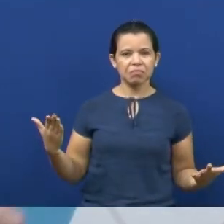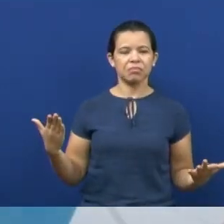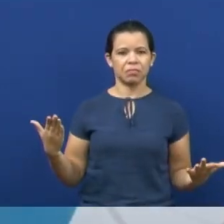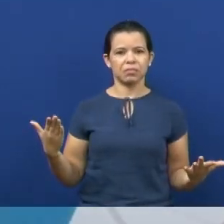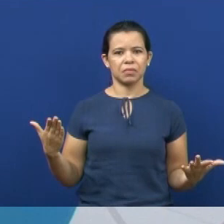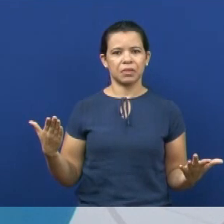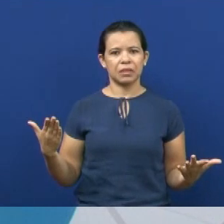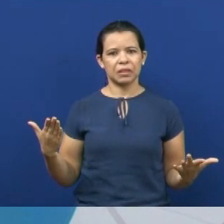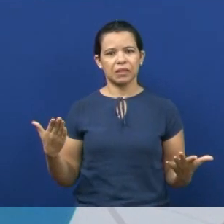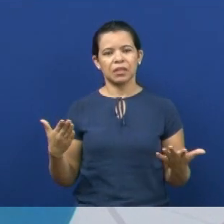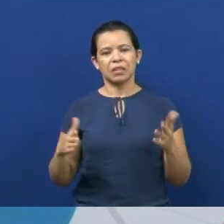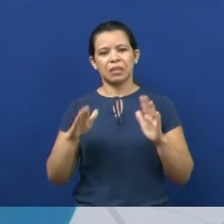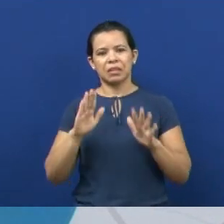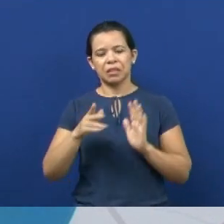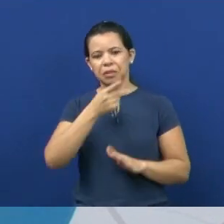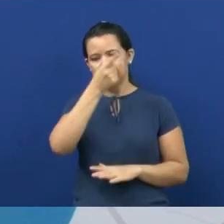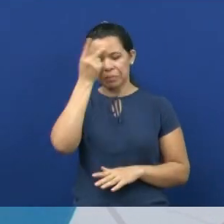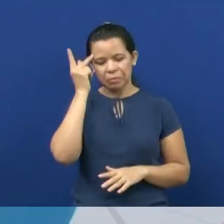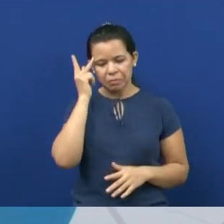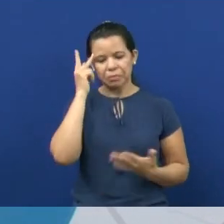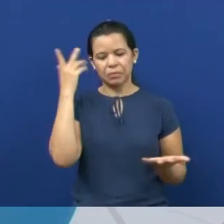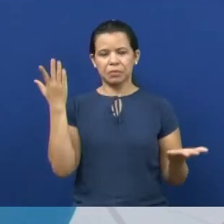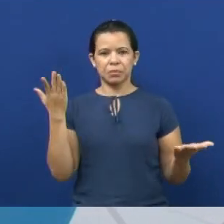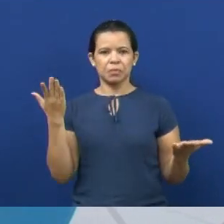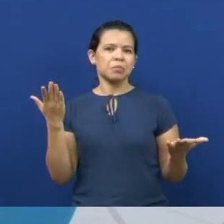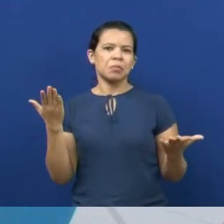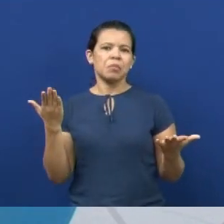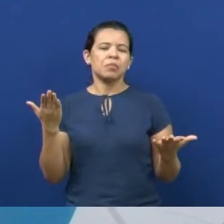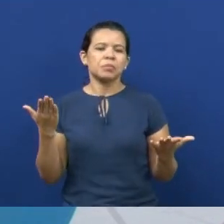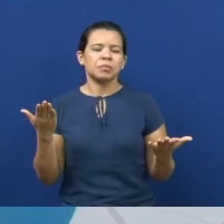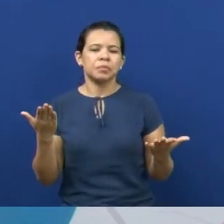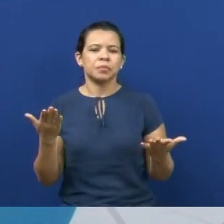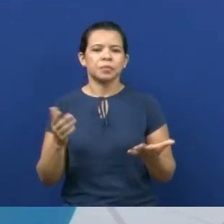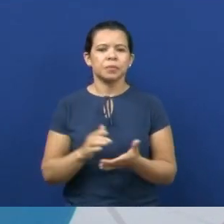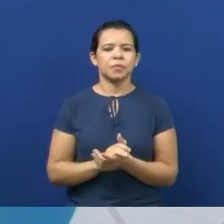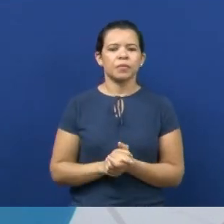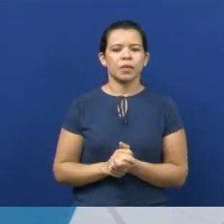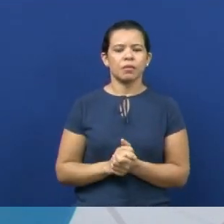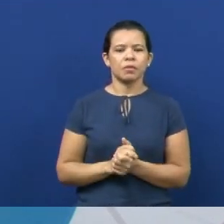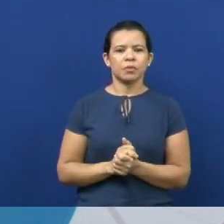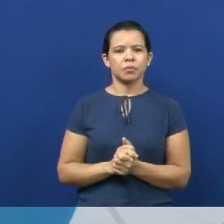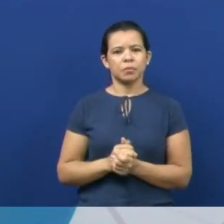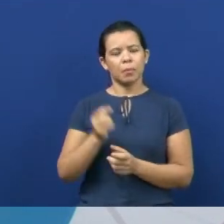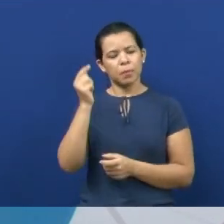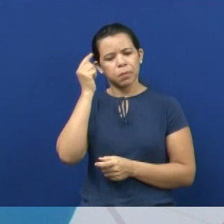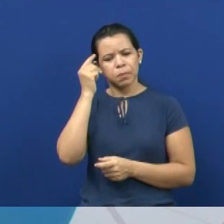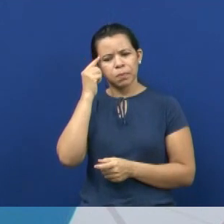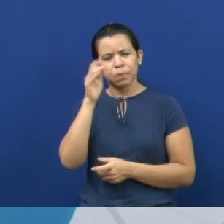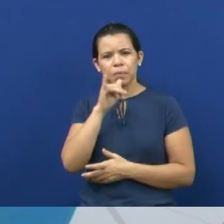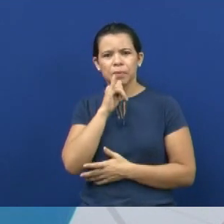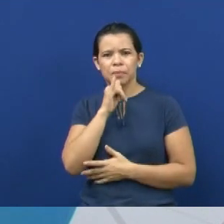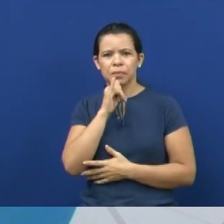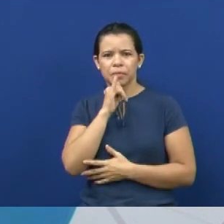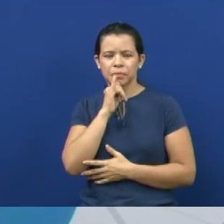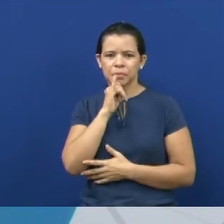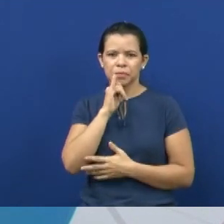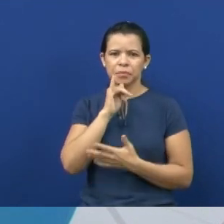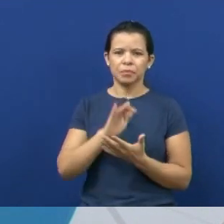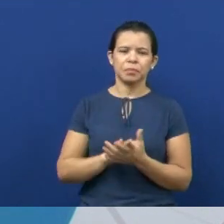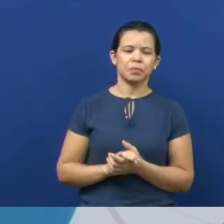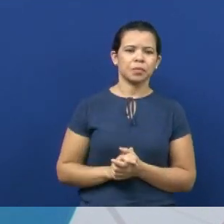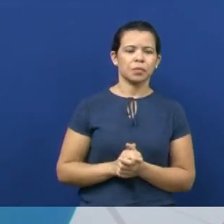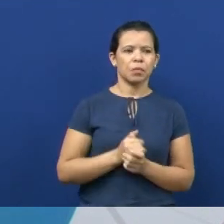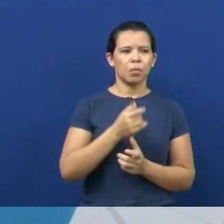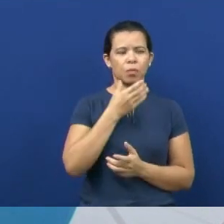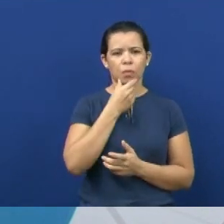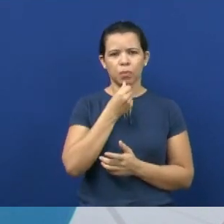Assim Falava Zaratustra. Outros se apoiam no pensamento de, por exemplo, um autor que